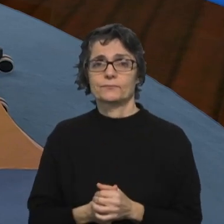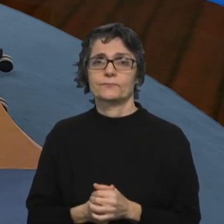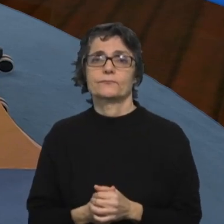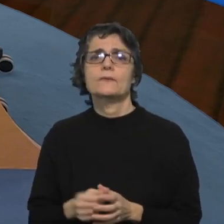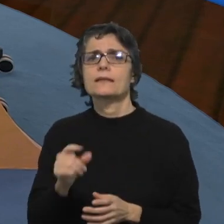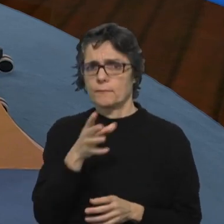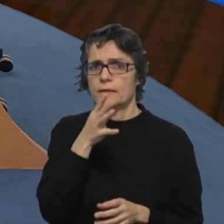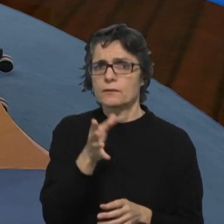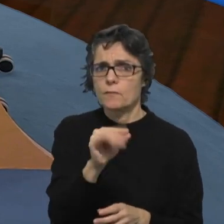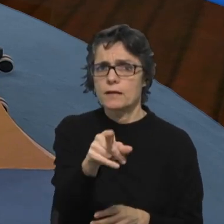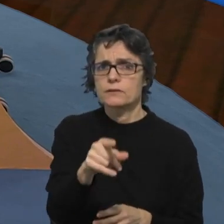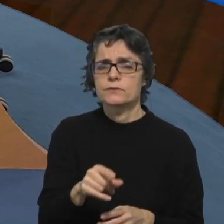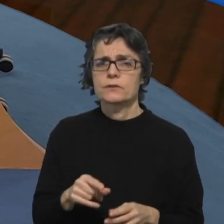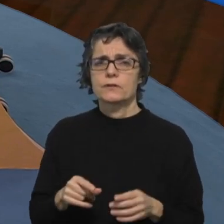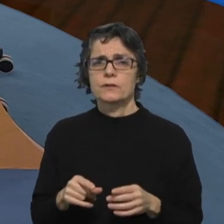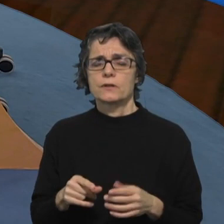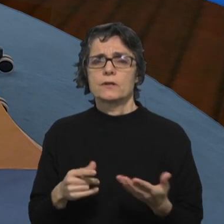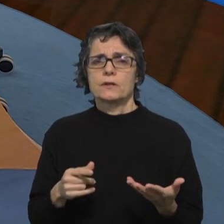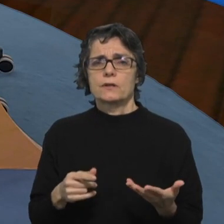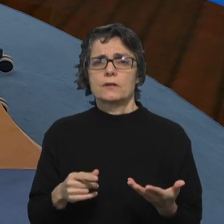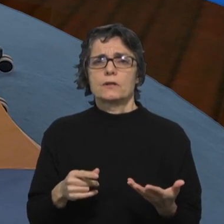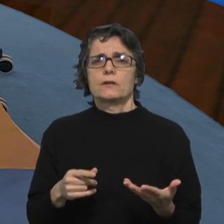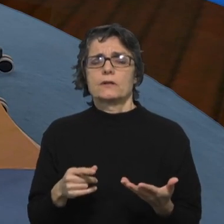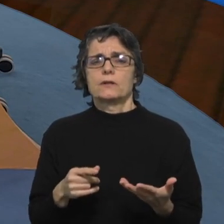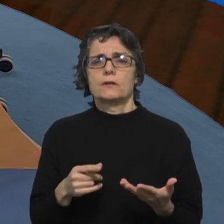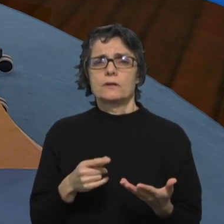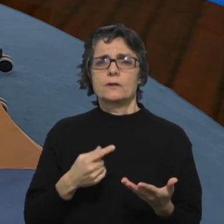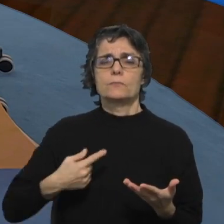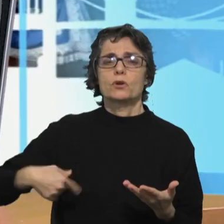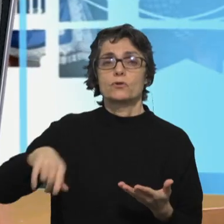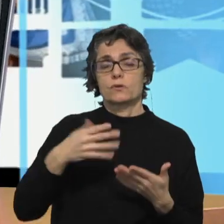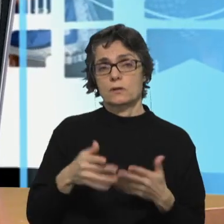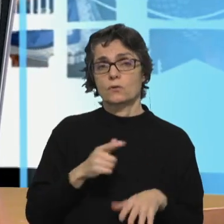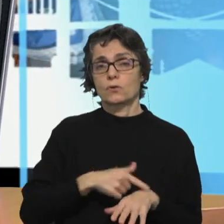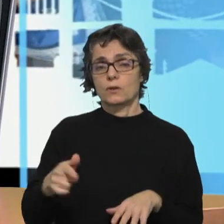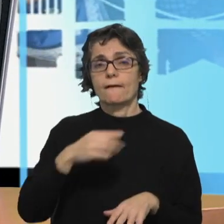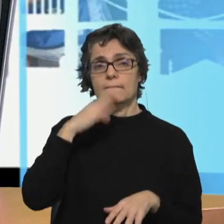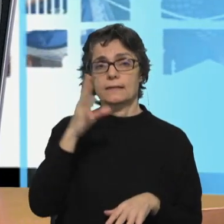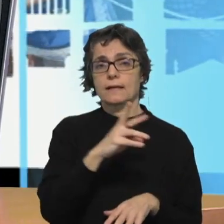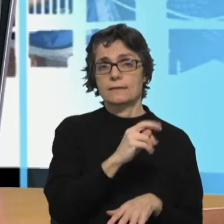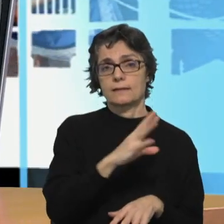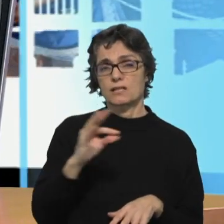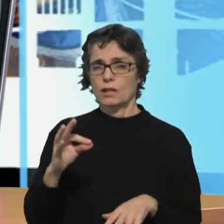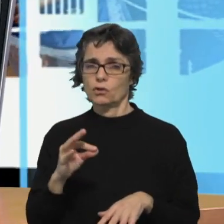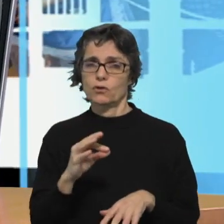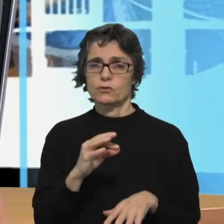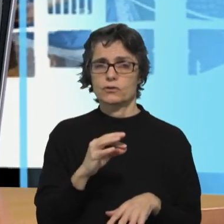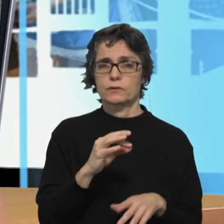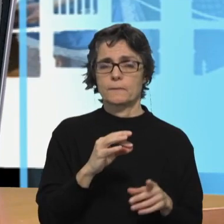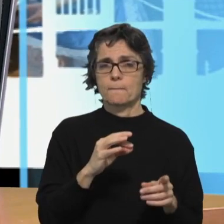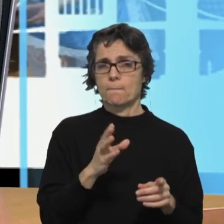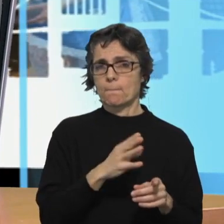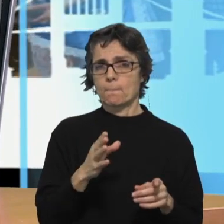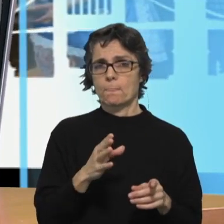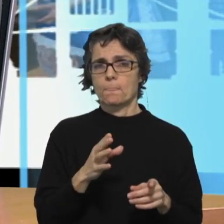seja, particularmente nesta fase do aprofundamento mistagógico, que corresponde ao 5º, 8º ano, 10, 13, 14 anos, não é? Há aquela necessidade, uma vez por